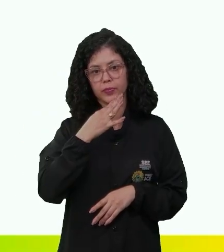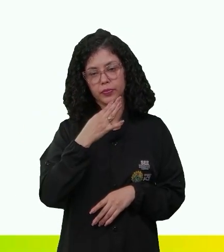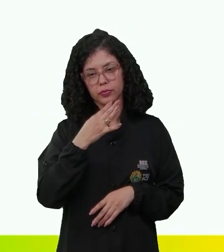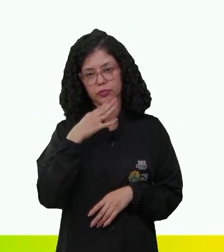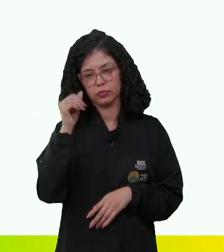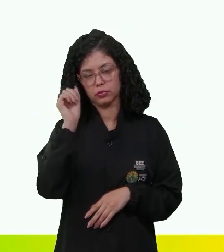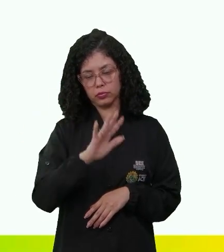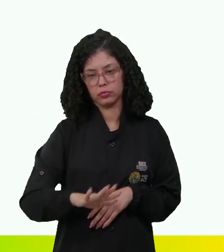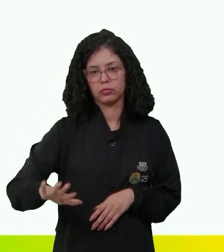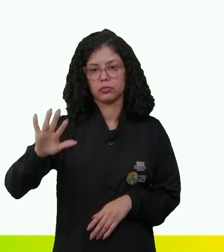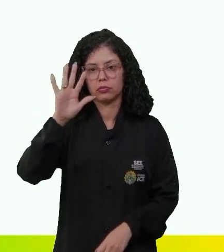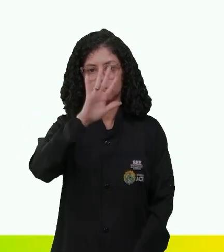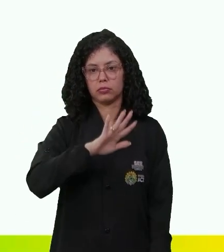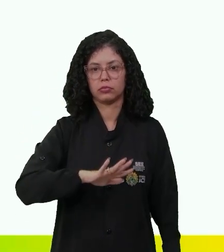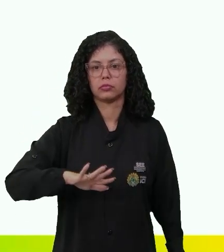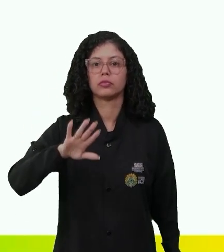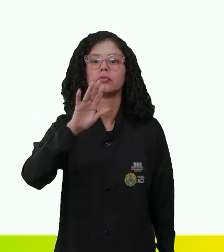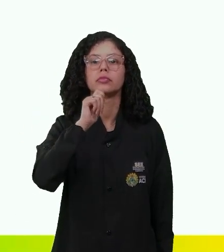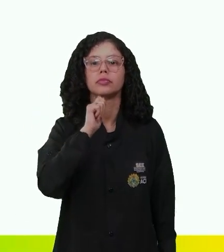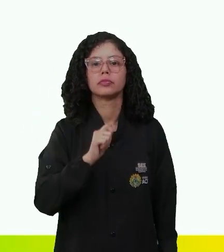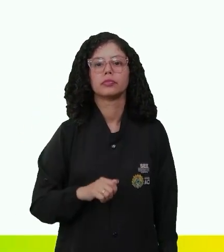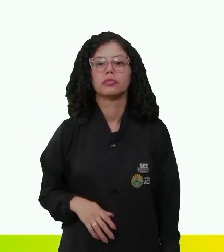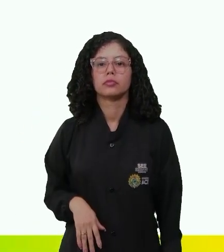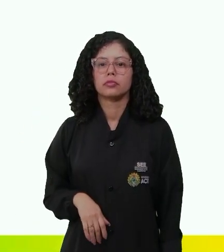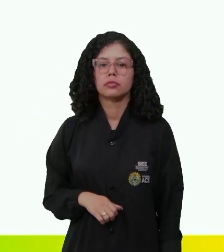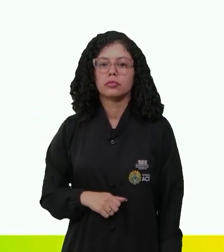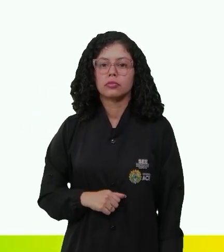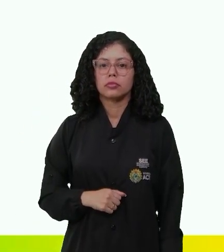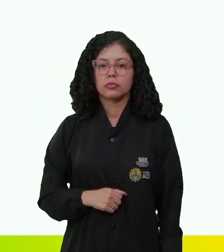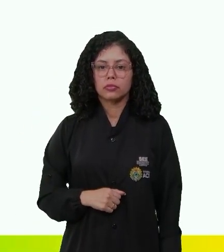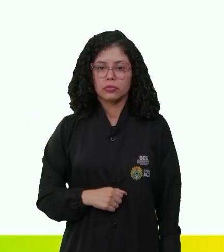e o reconhecimento internacional.